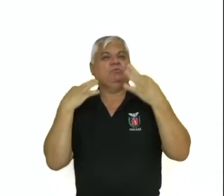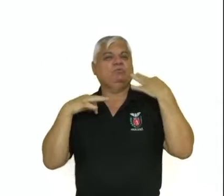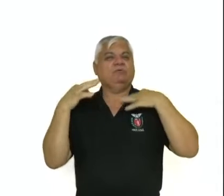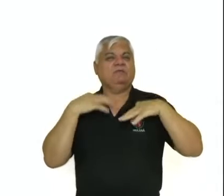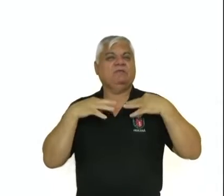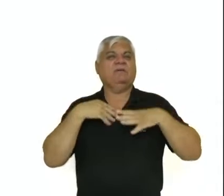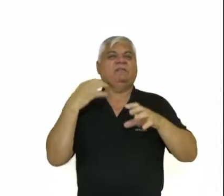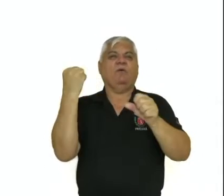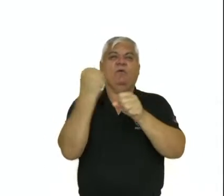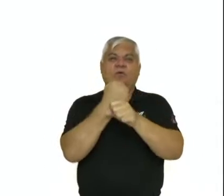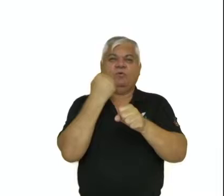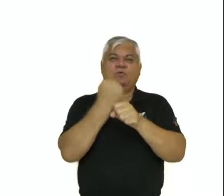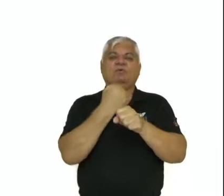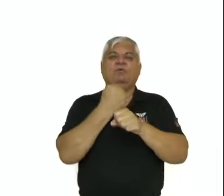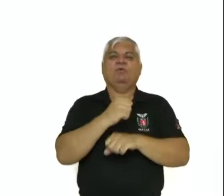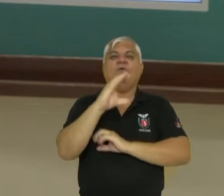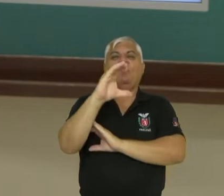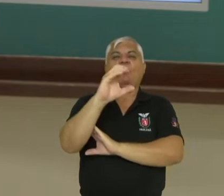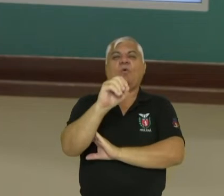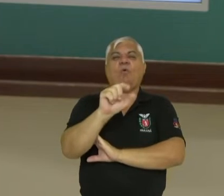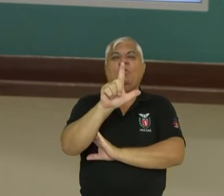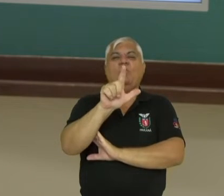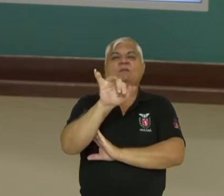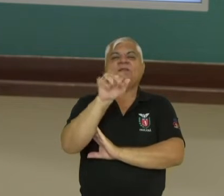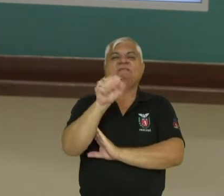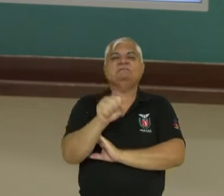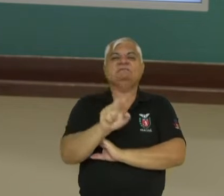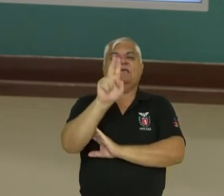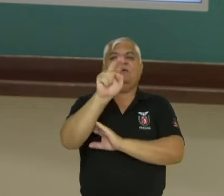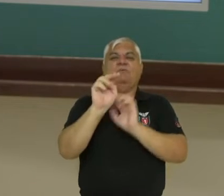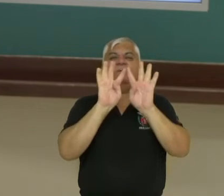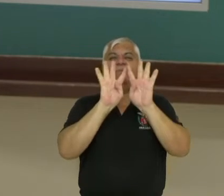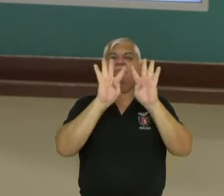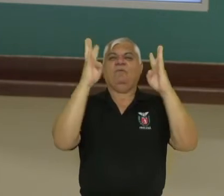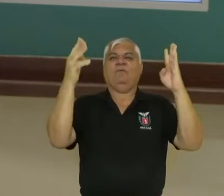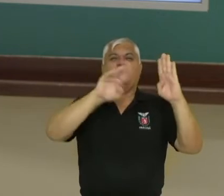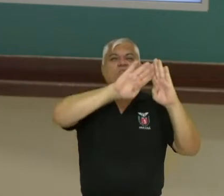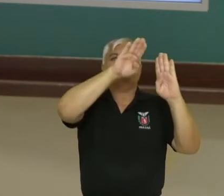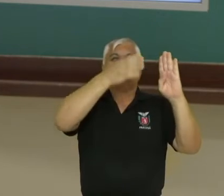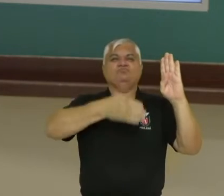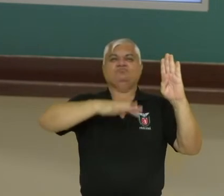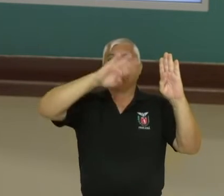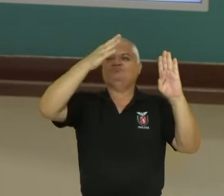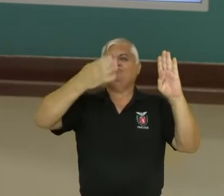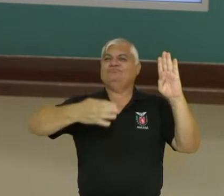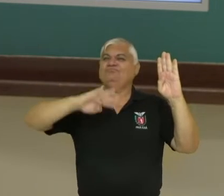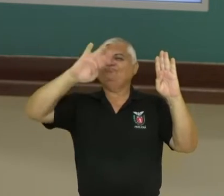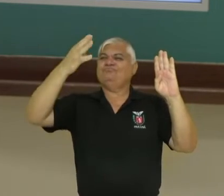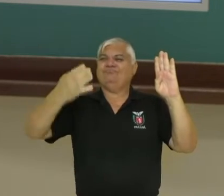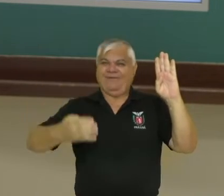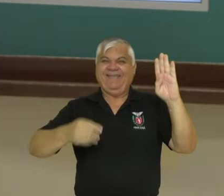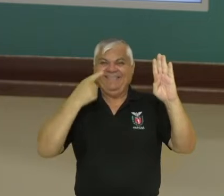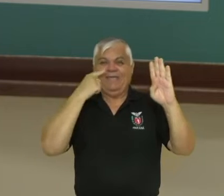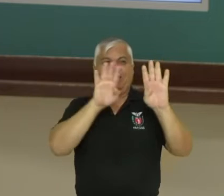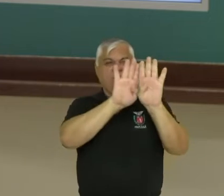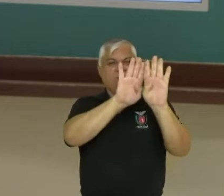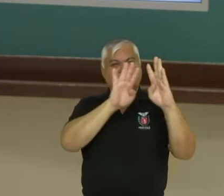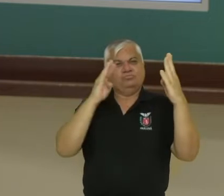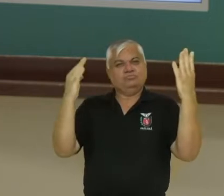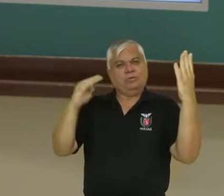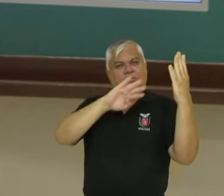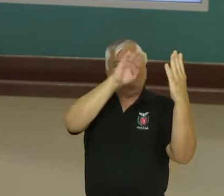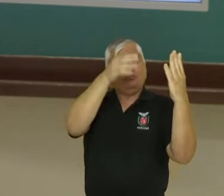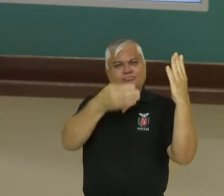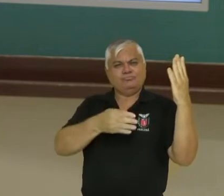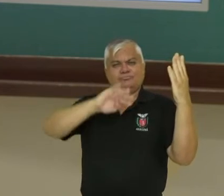o Coliseu, um dos mais visitados, né, das construções antigas de Roma, né? Então, tem filmes também que aparecem, né, o Coliseu, enfim, esse